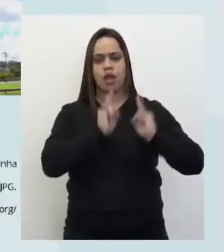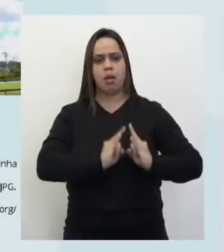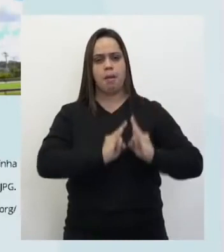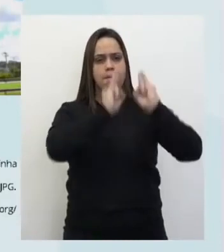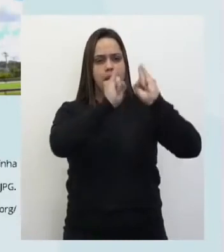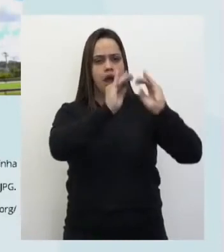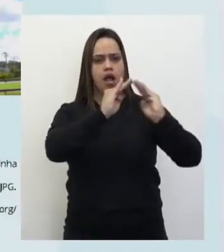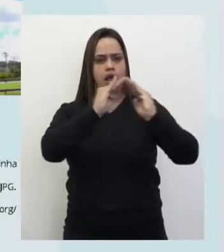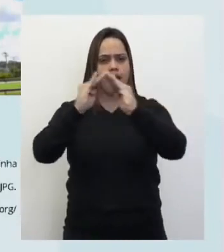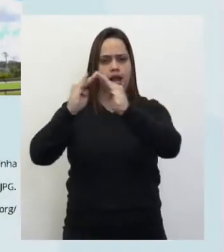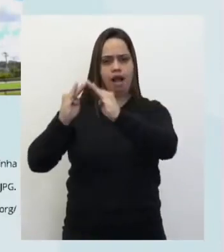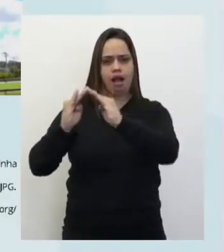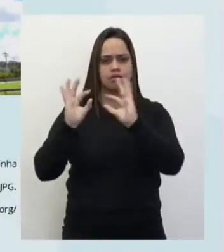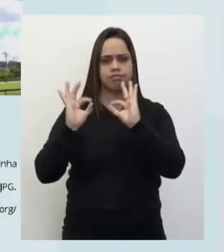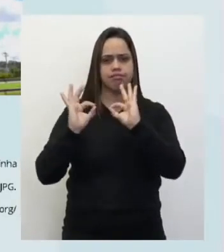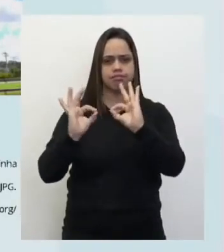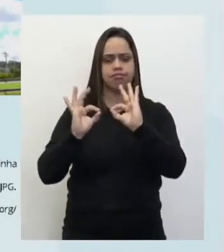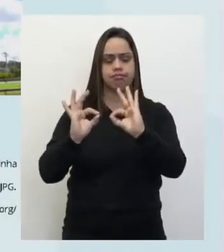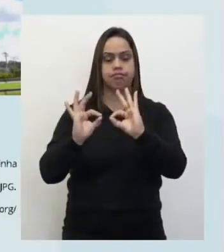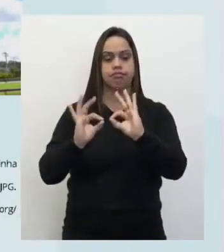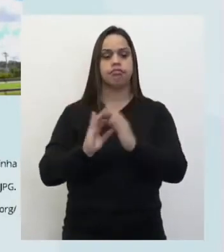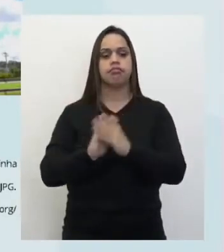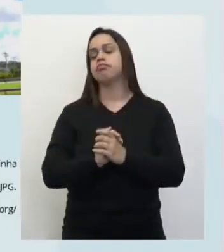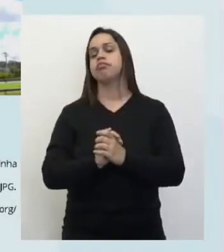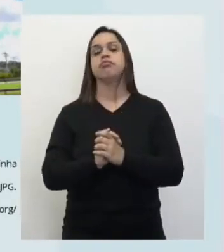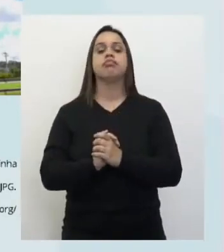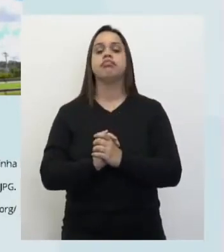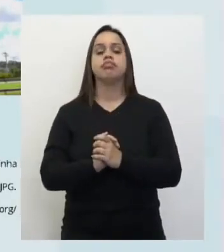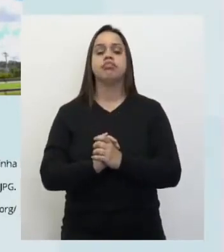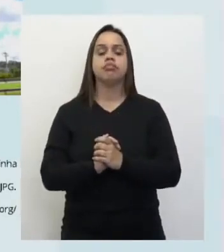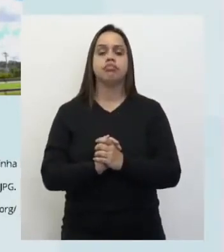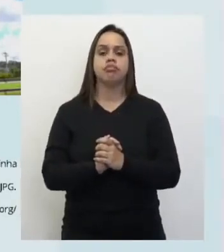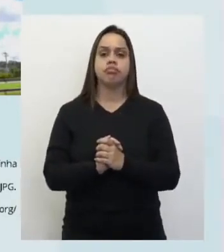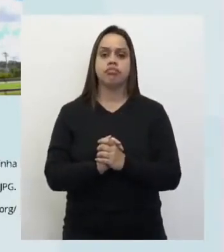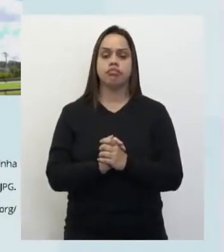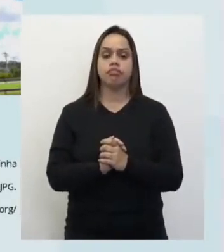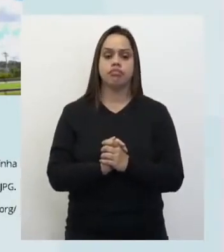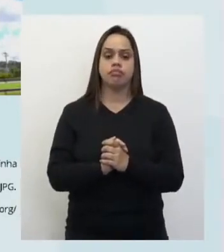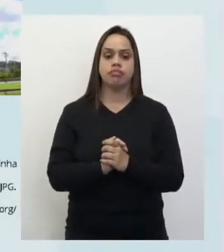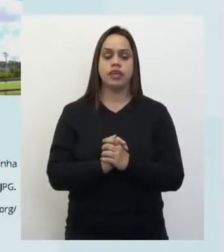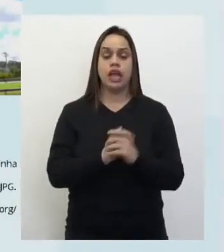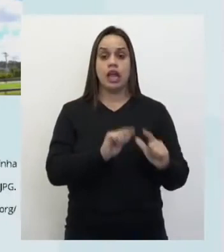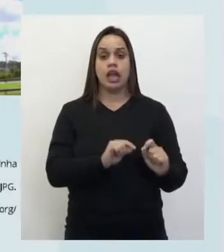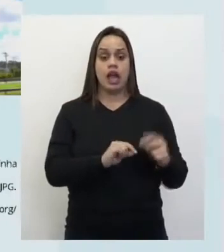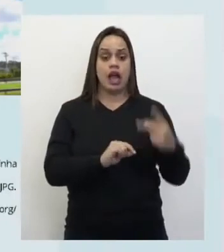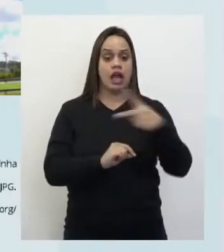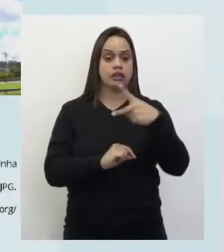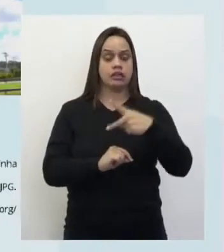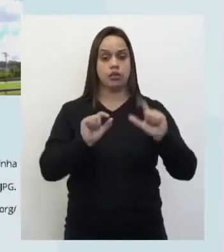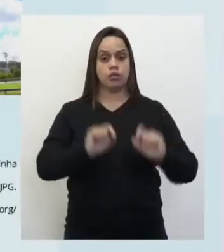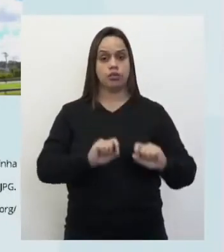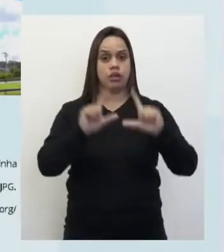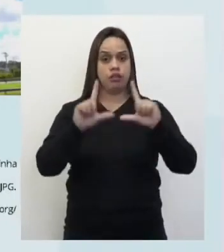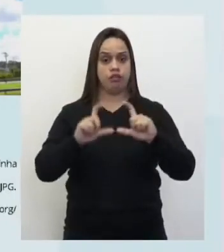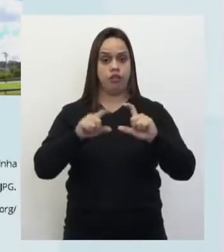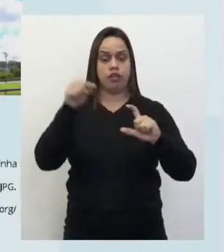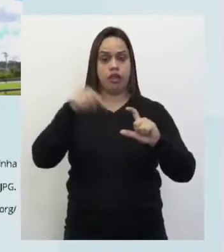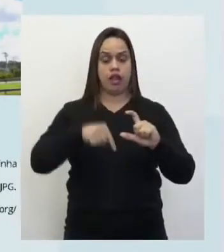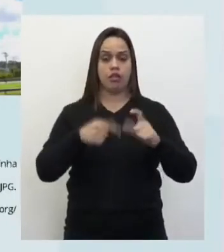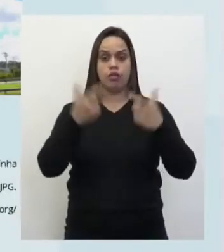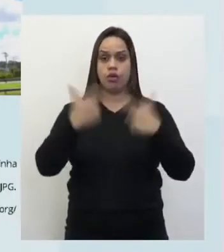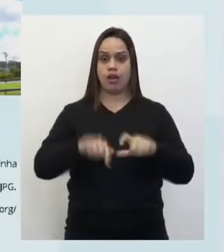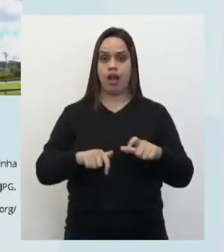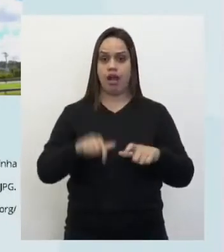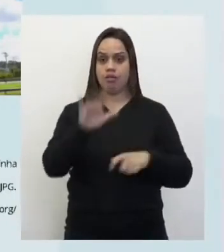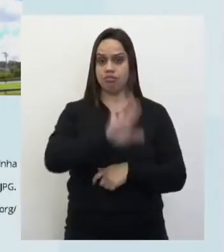né, com um padrão mais sofisticado de construção. A segunda imagem é da região norte